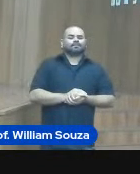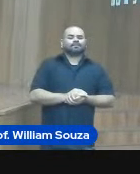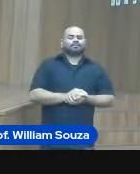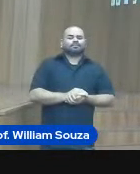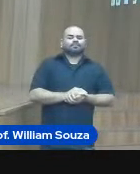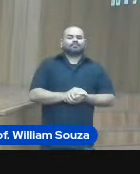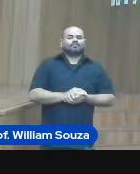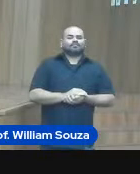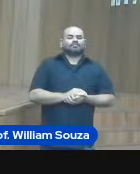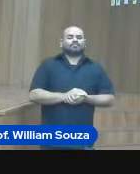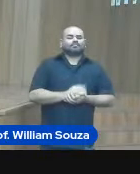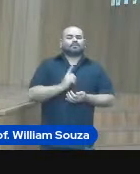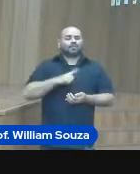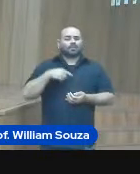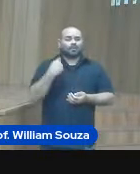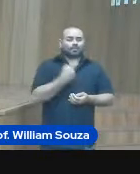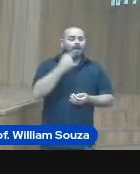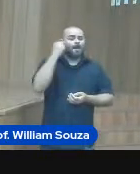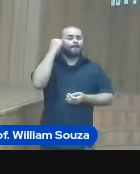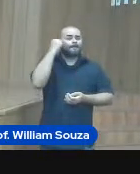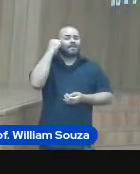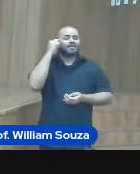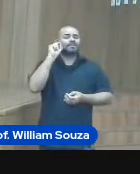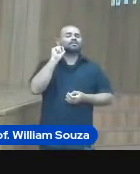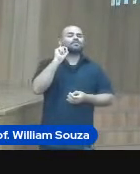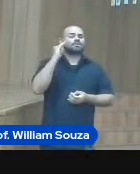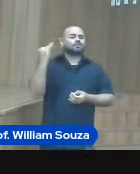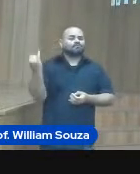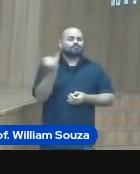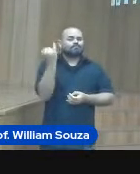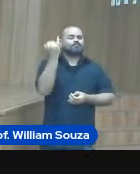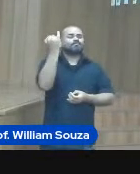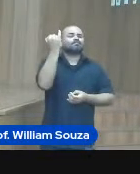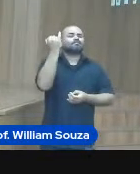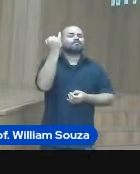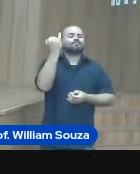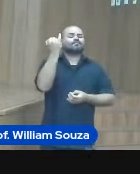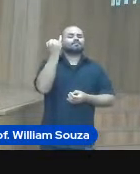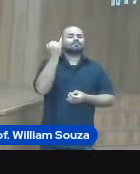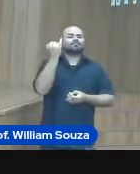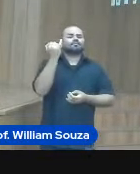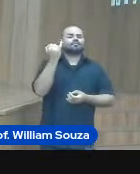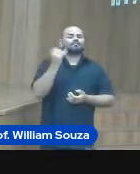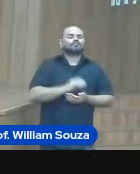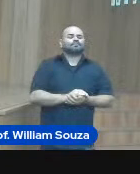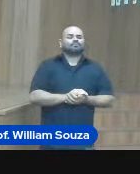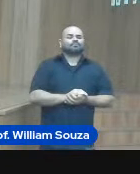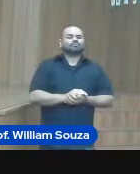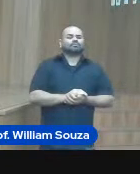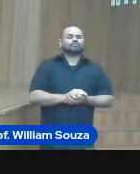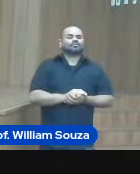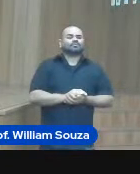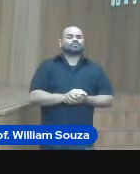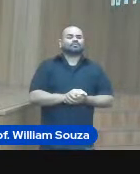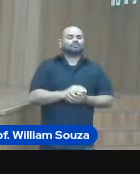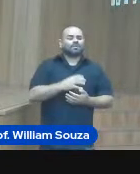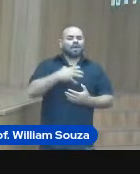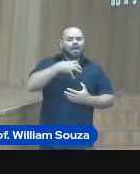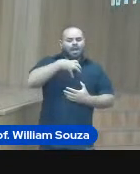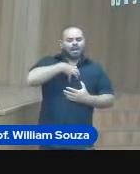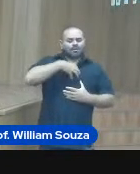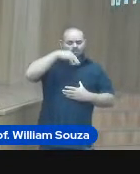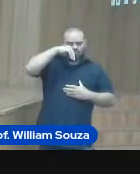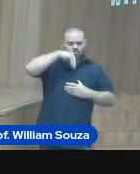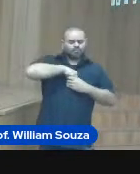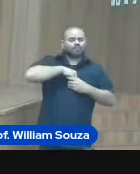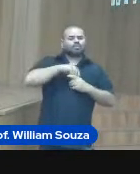A gente precisa pensar sobre uma coisa muito importante. Nós trazemos dentro de nós uma possibilidade